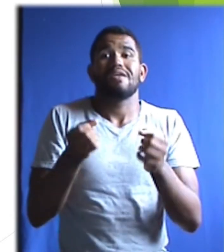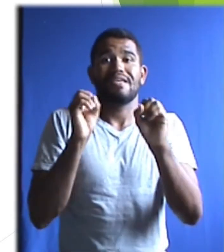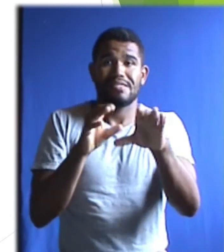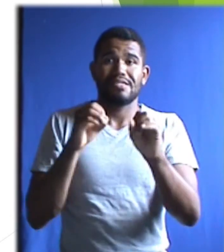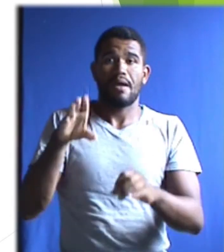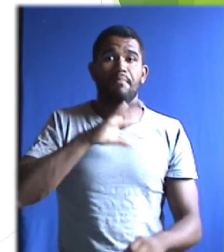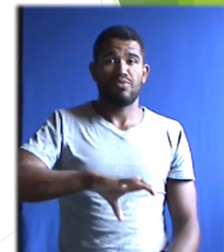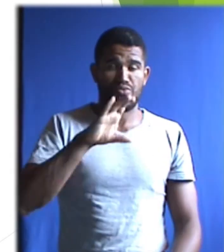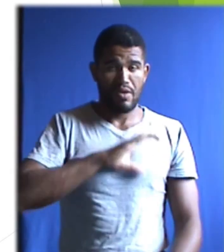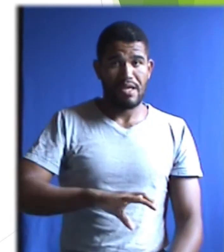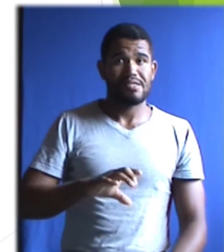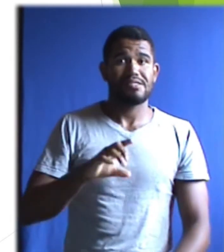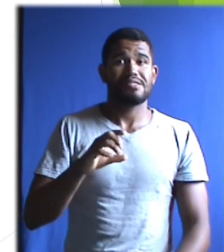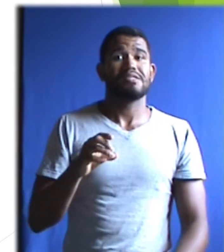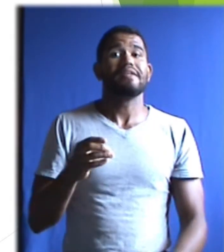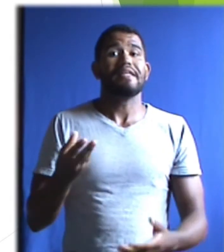portuguesa também, gente,